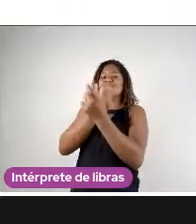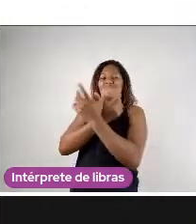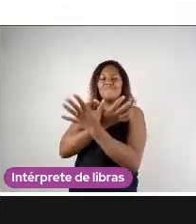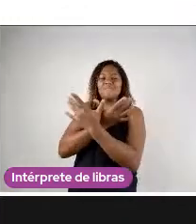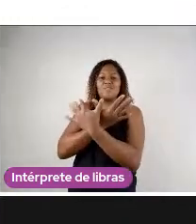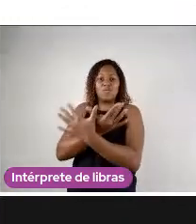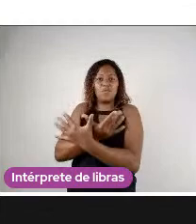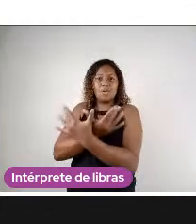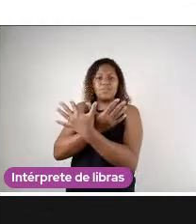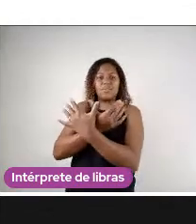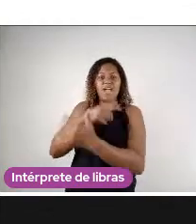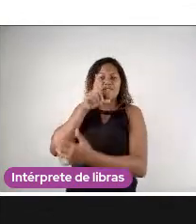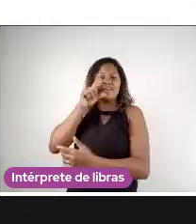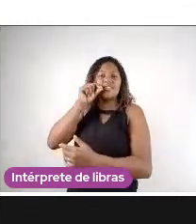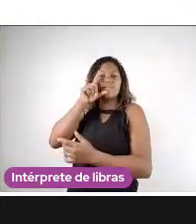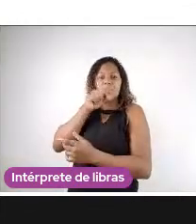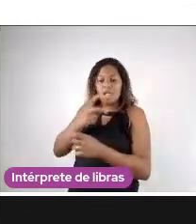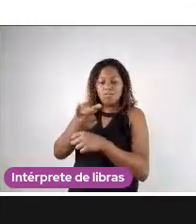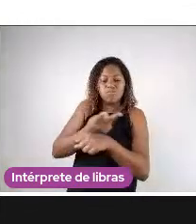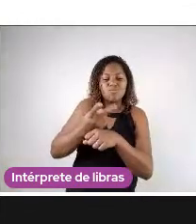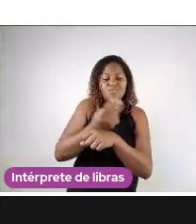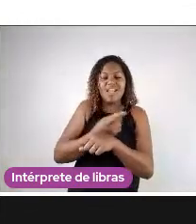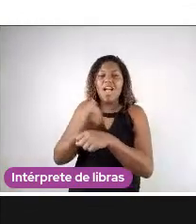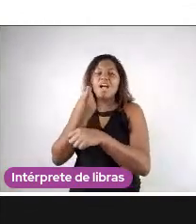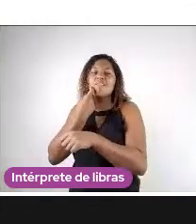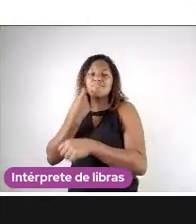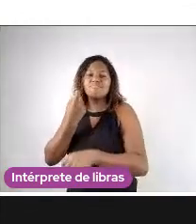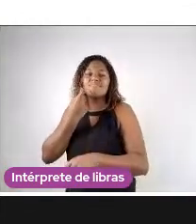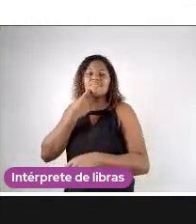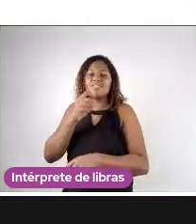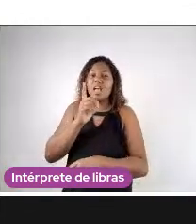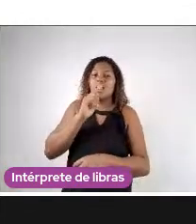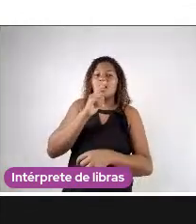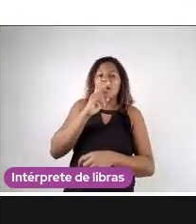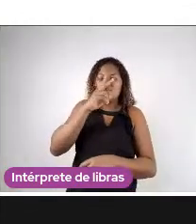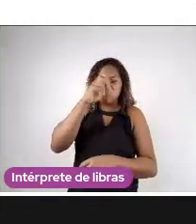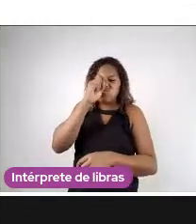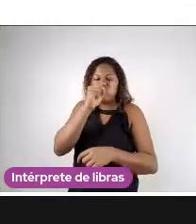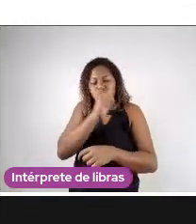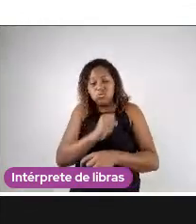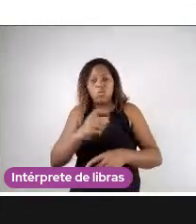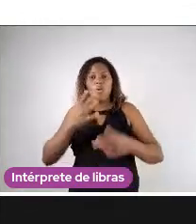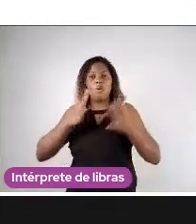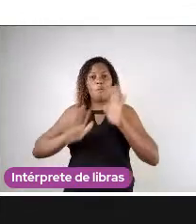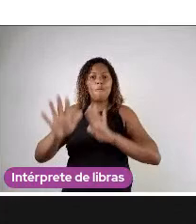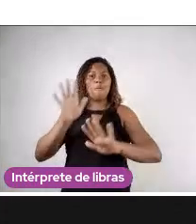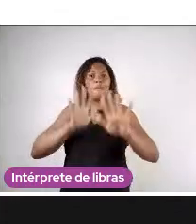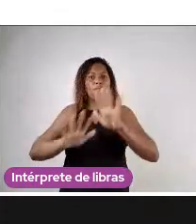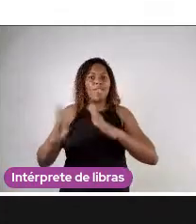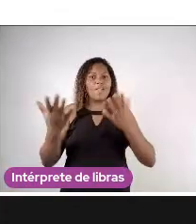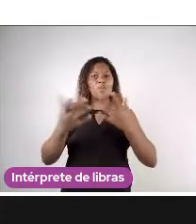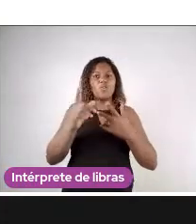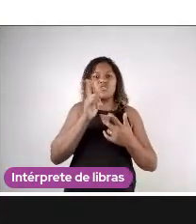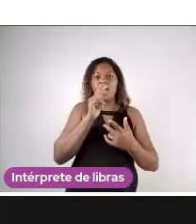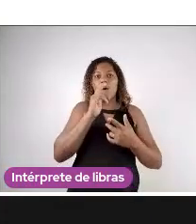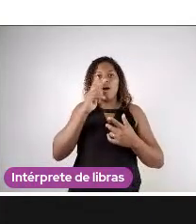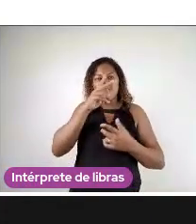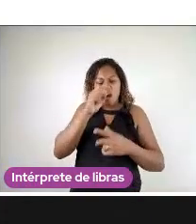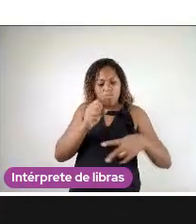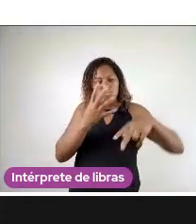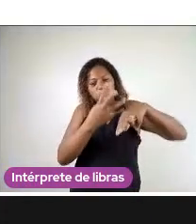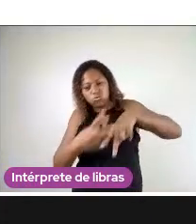maré. Tua correnteza, tome cuidado que hoje tá levando gente.